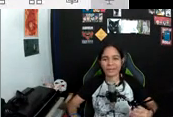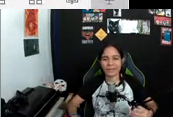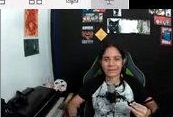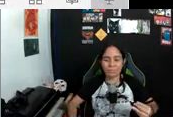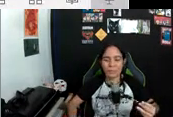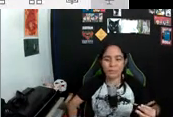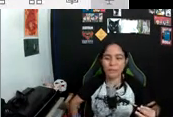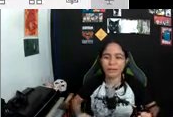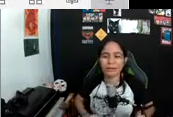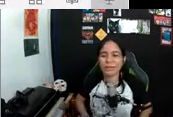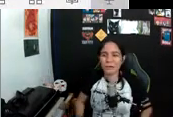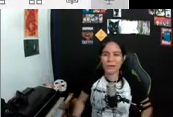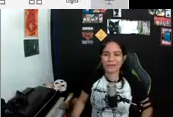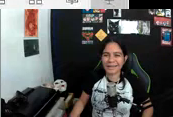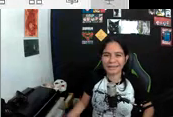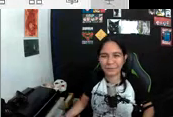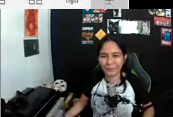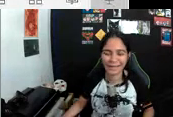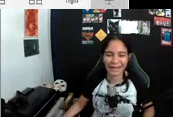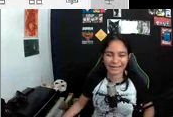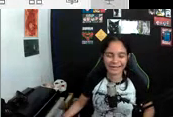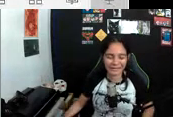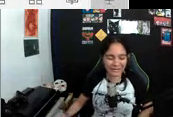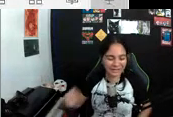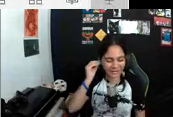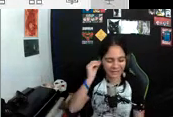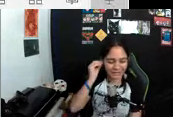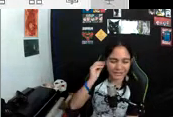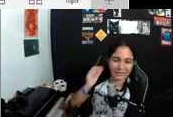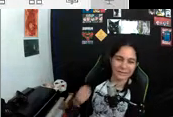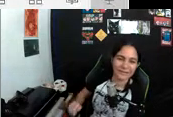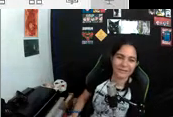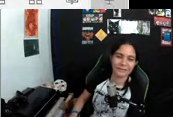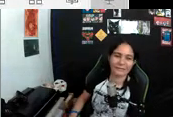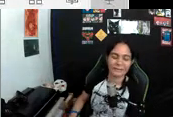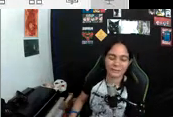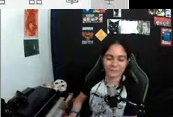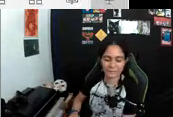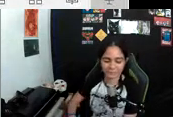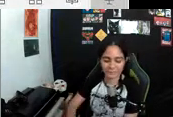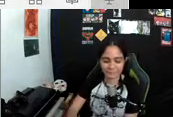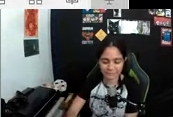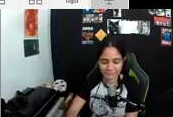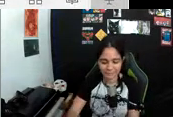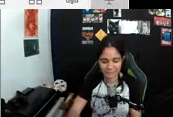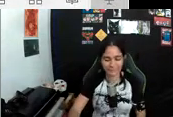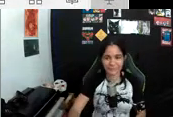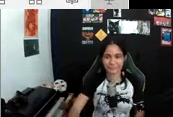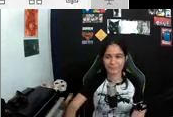gente está falando na disciplina todinha agora não está servindo para nada. Não, a senhora está entendendo